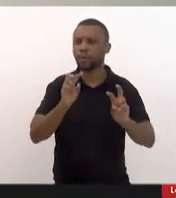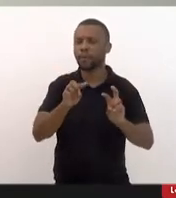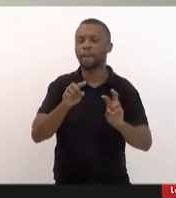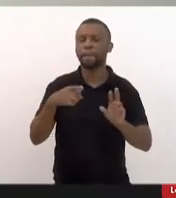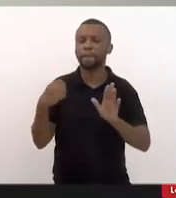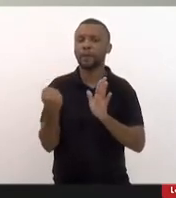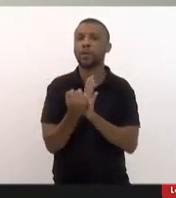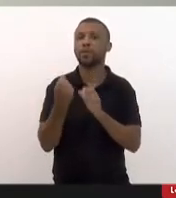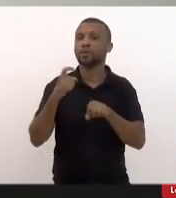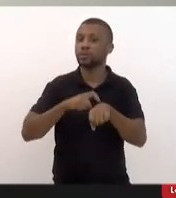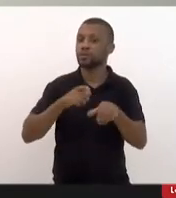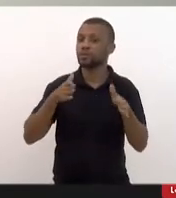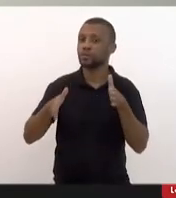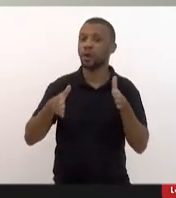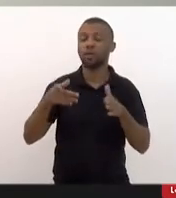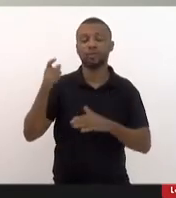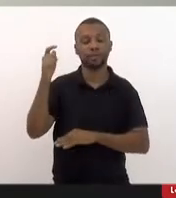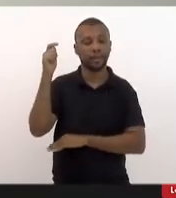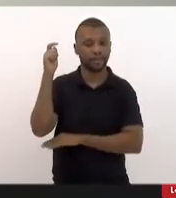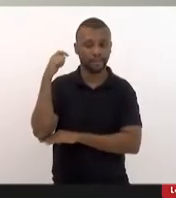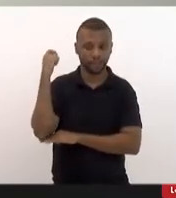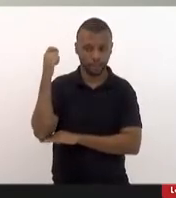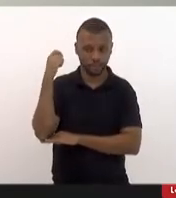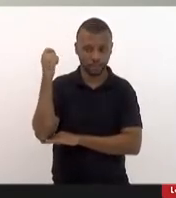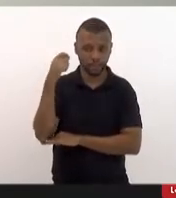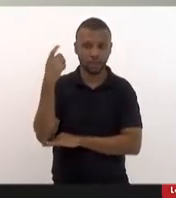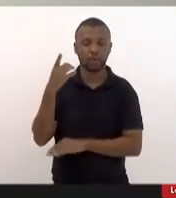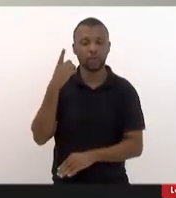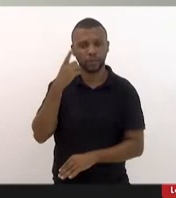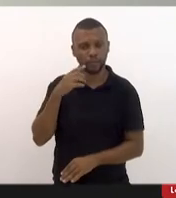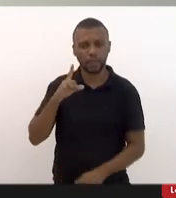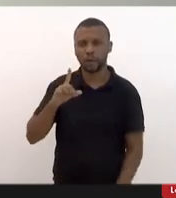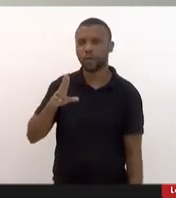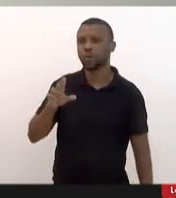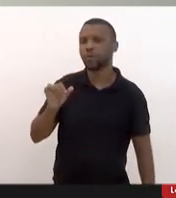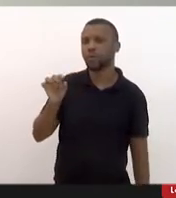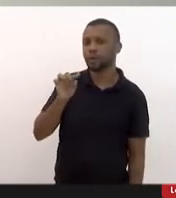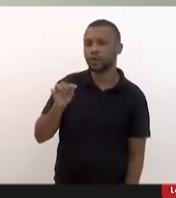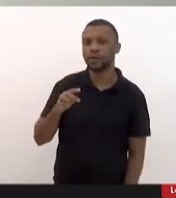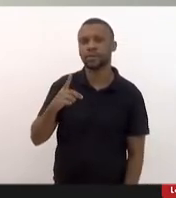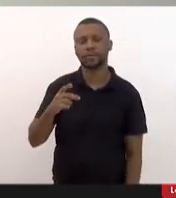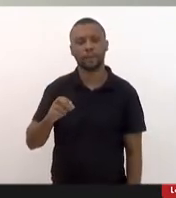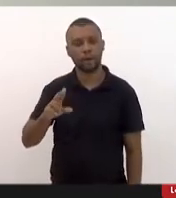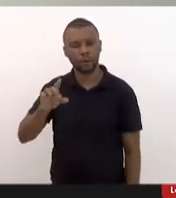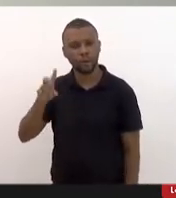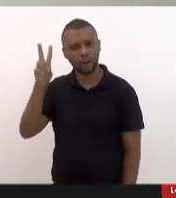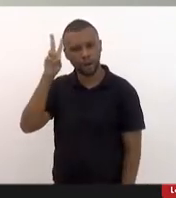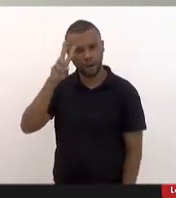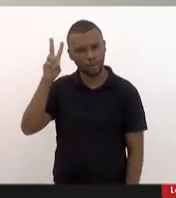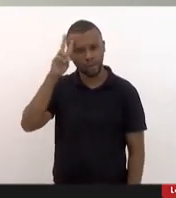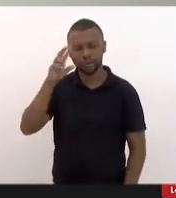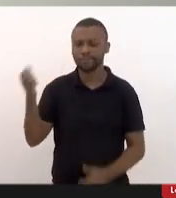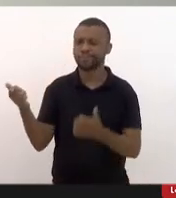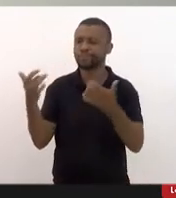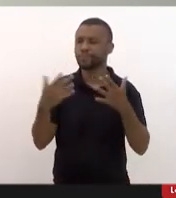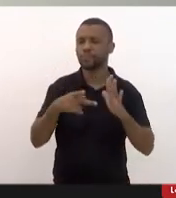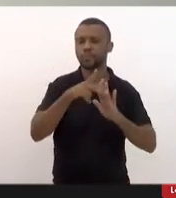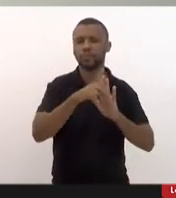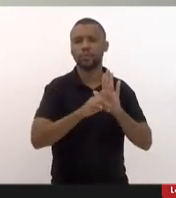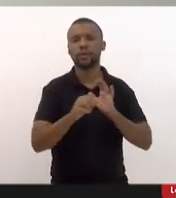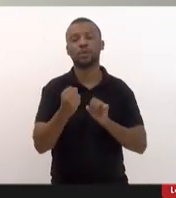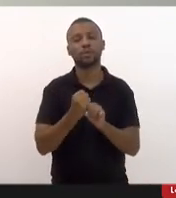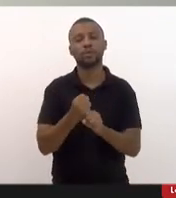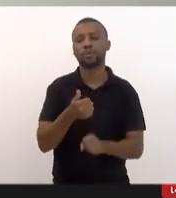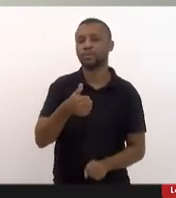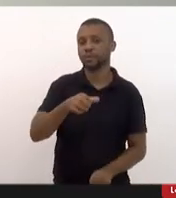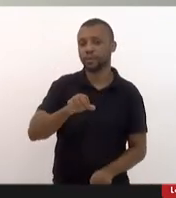histórico da federação. O deputado Luiz Paulo lembrou muito bem a gênese do projeto lá nos anos 70, e desde então a